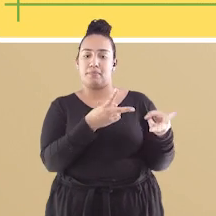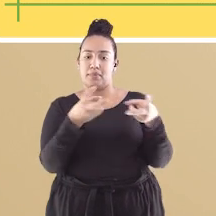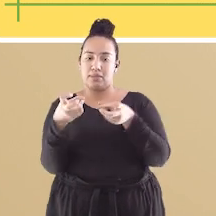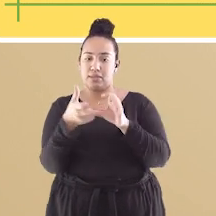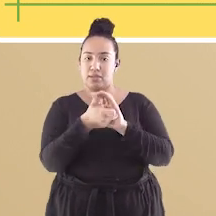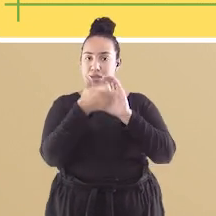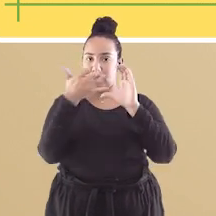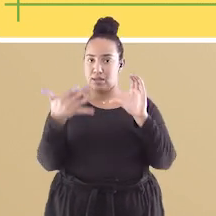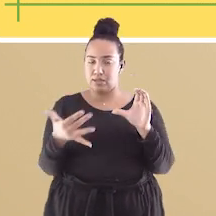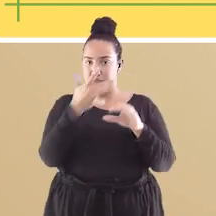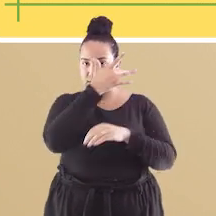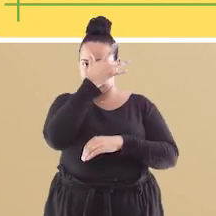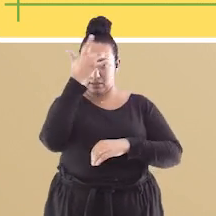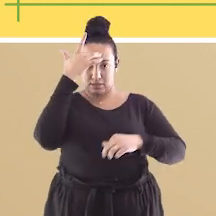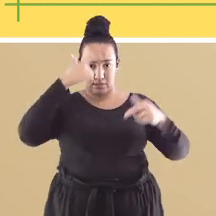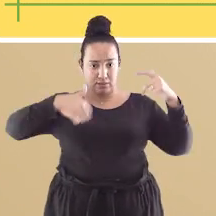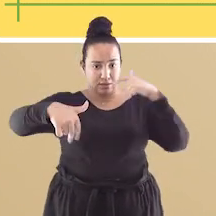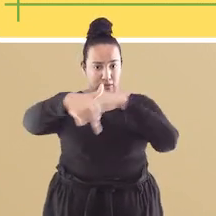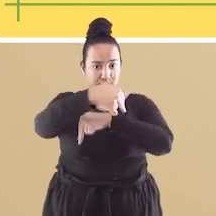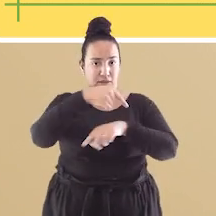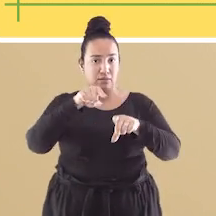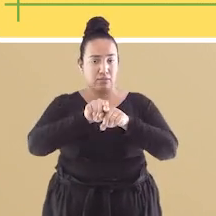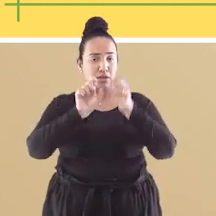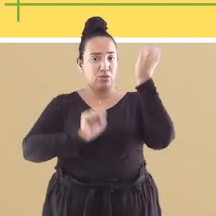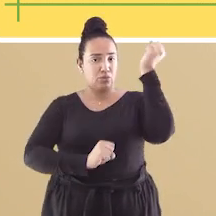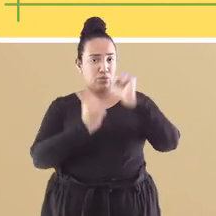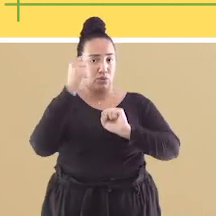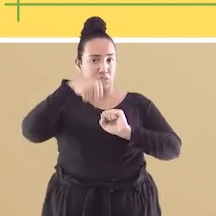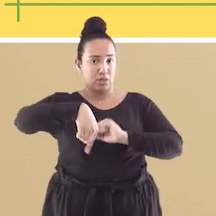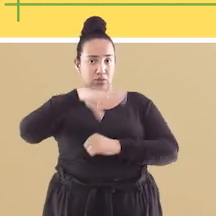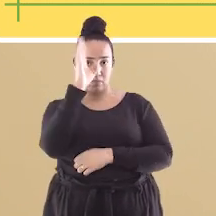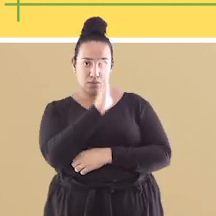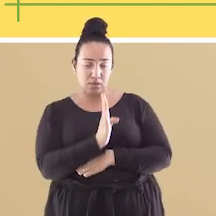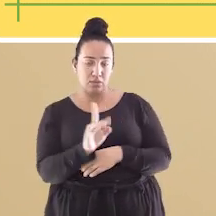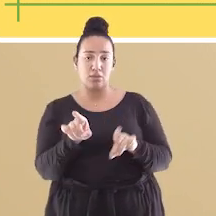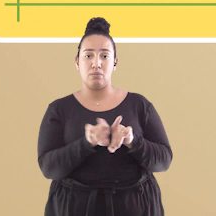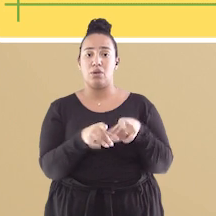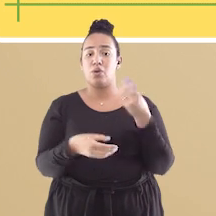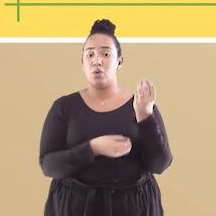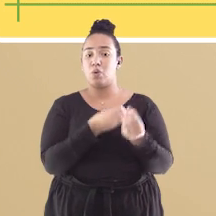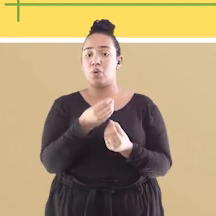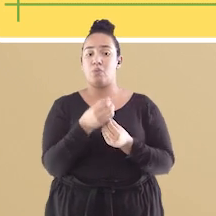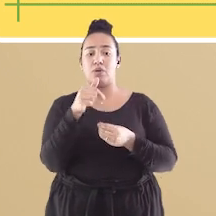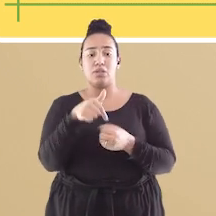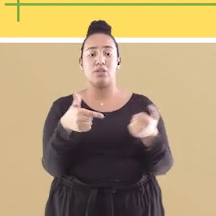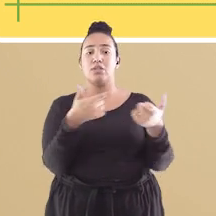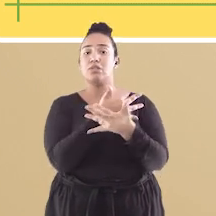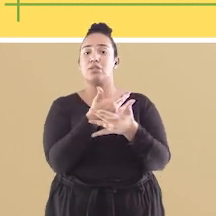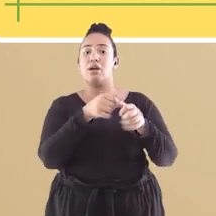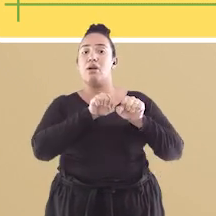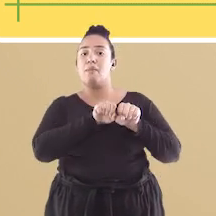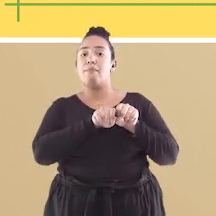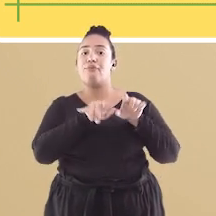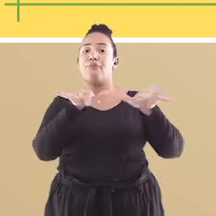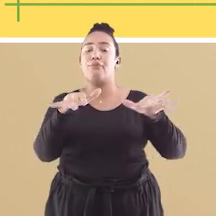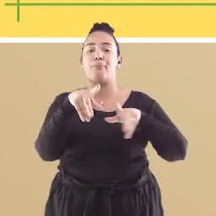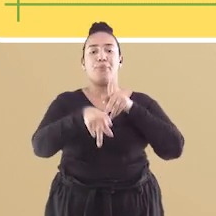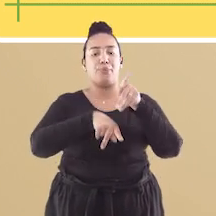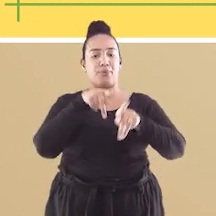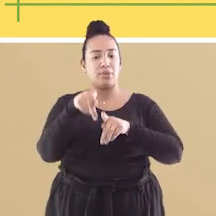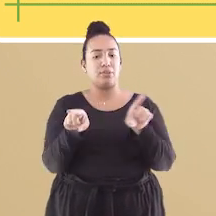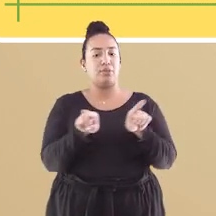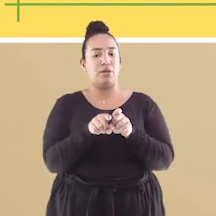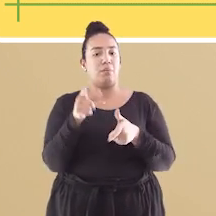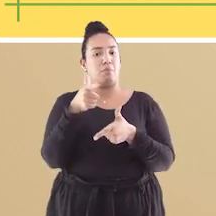da urbanização e industrialização do Brasil e como esse processo expandiu as cidades, a população e